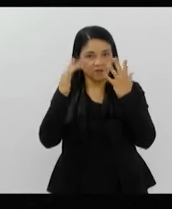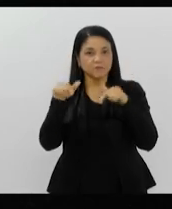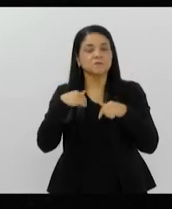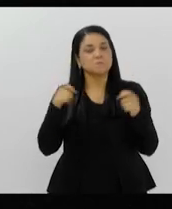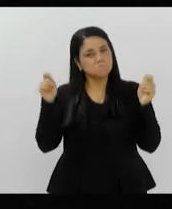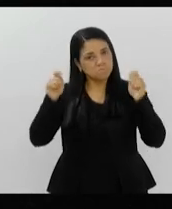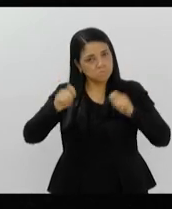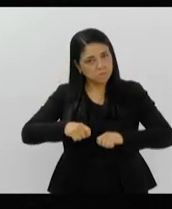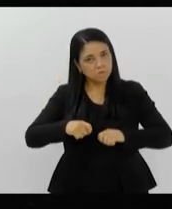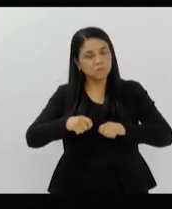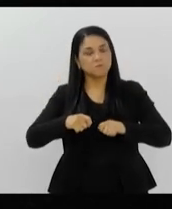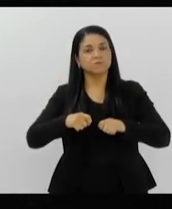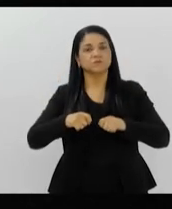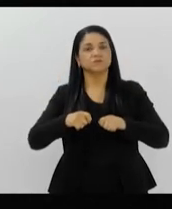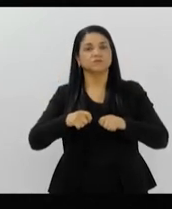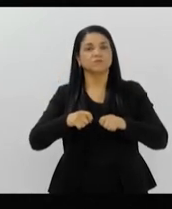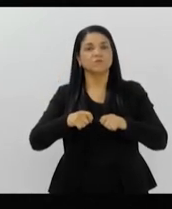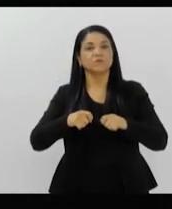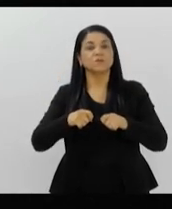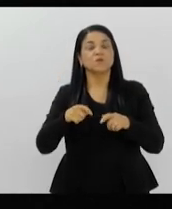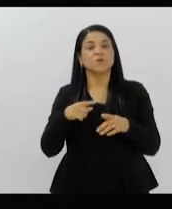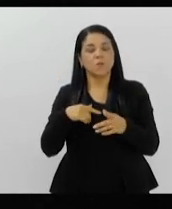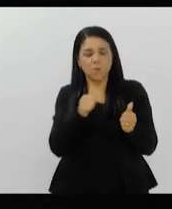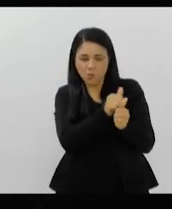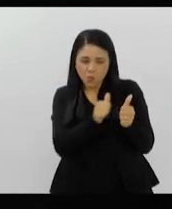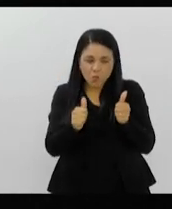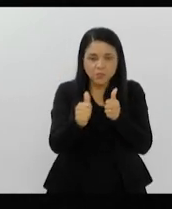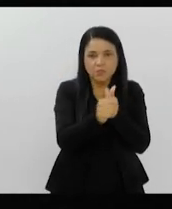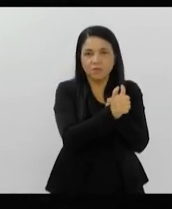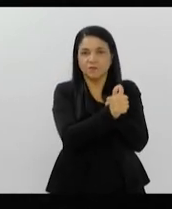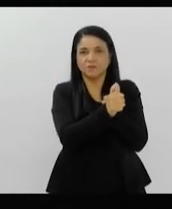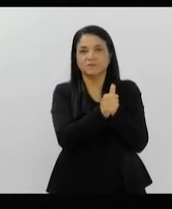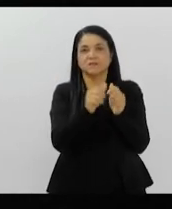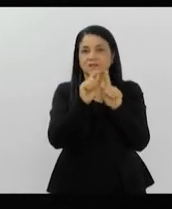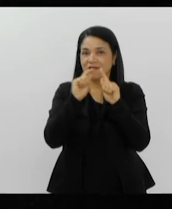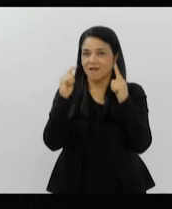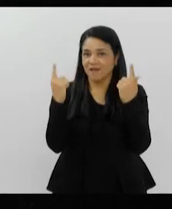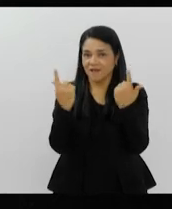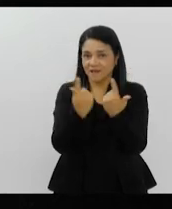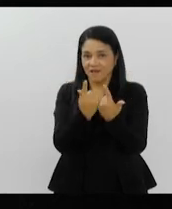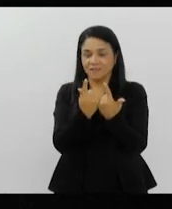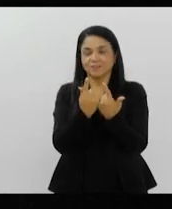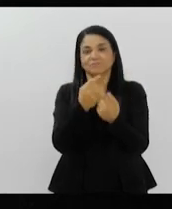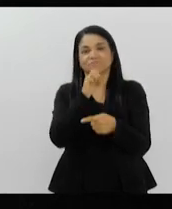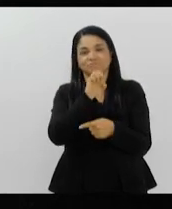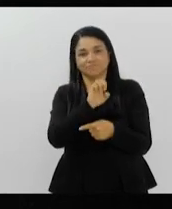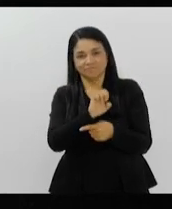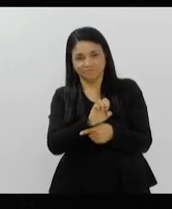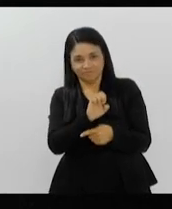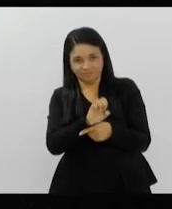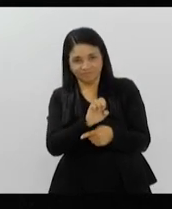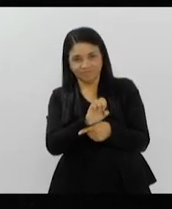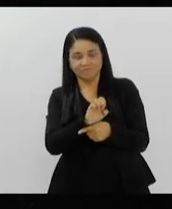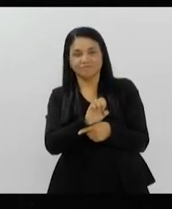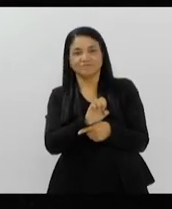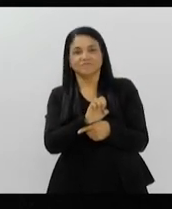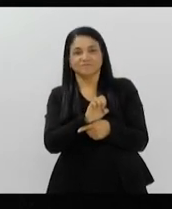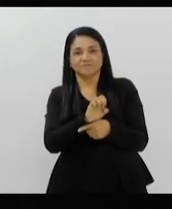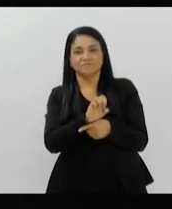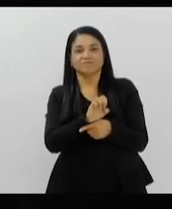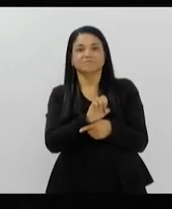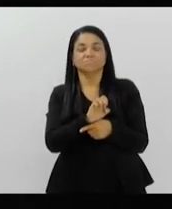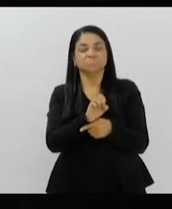sim fazer com que o protagonismo das Assembleias Legislativas Estaduais possam também reluzir com